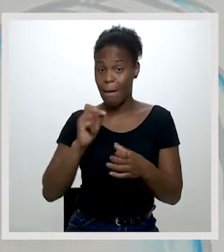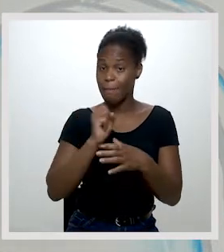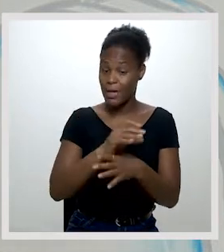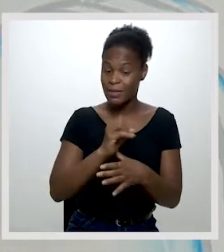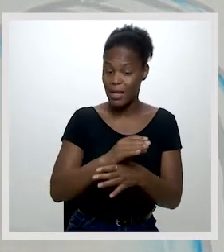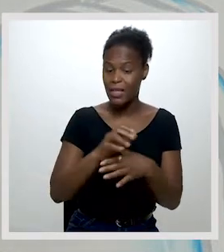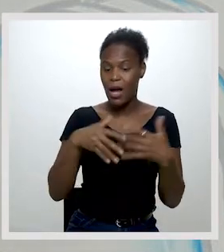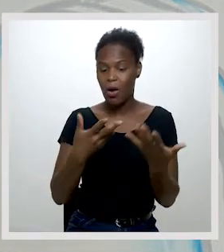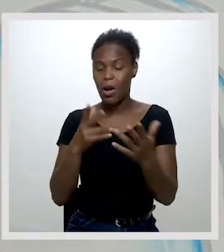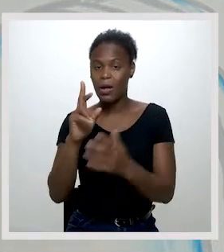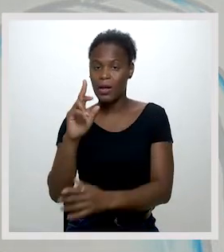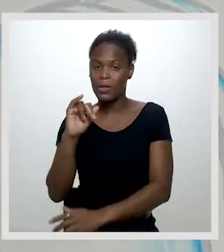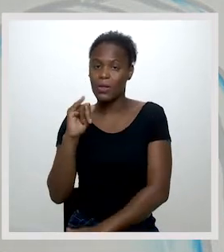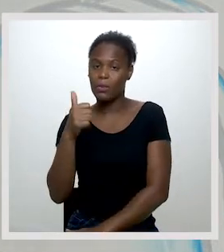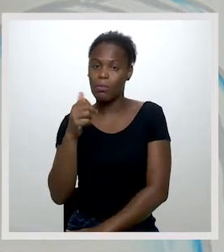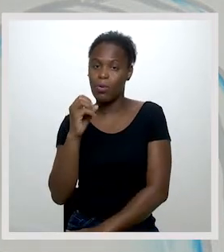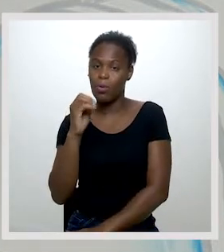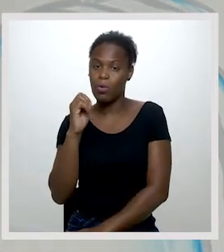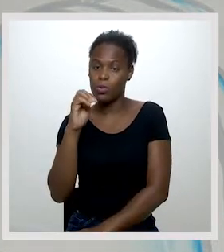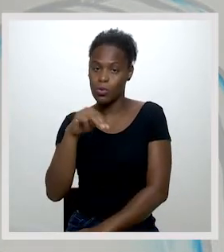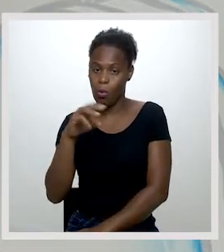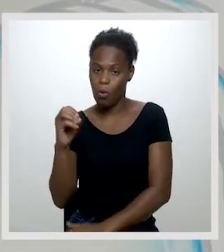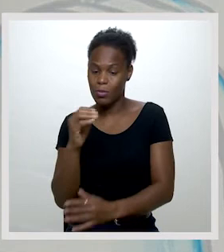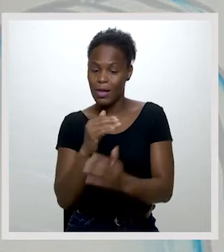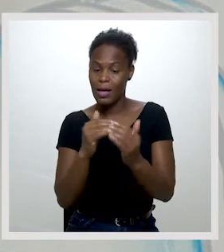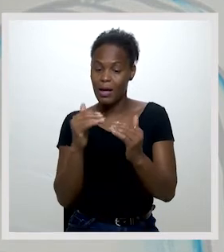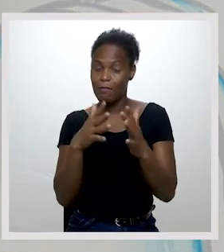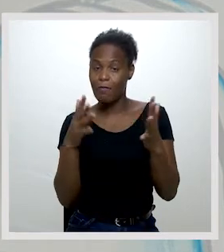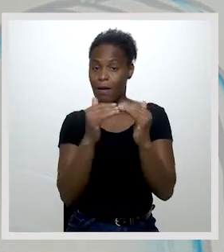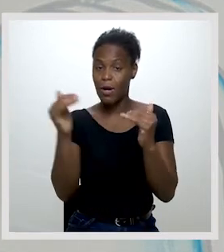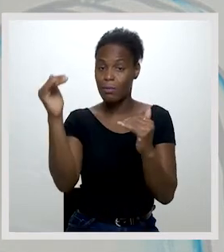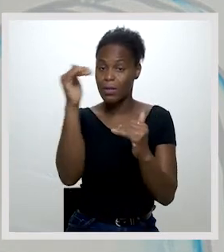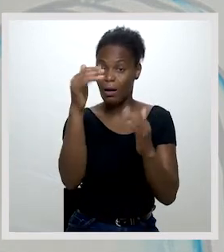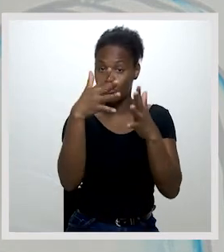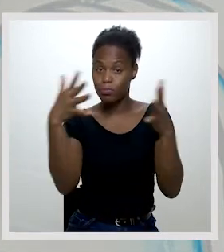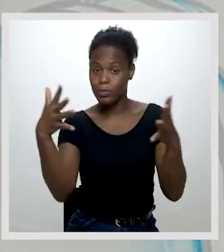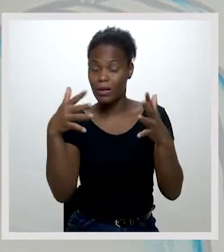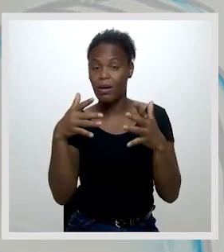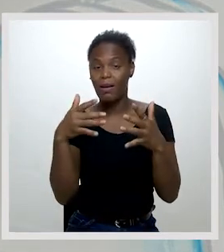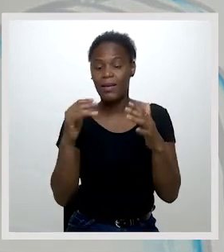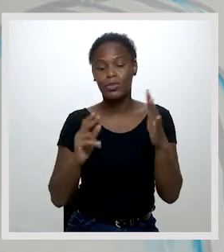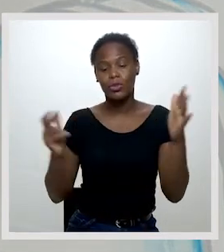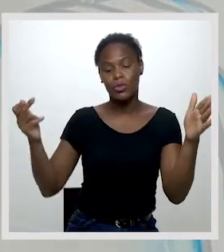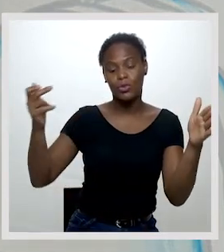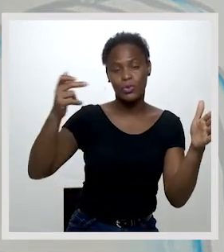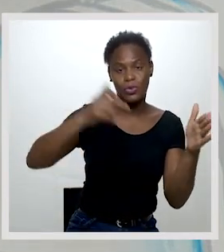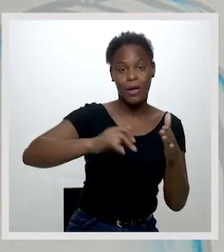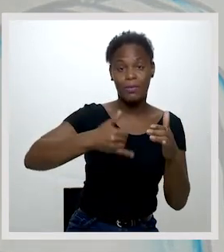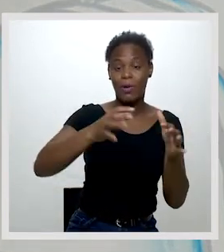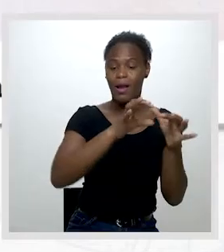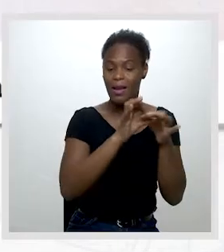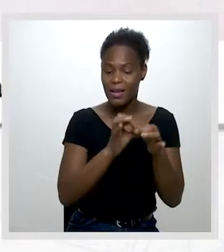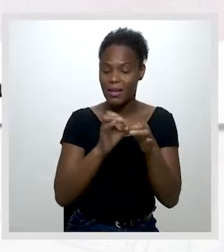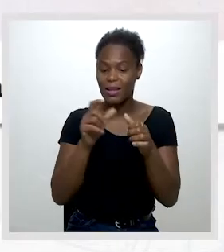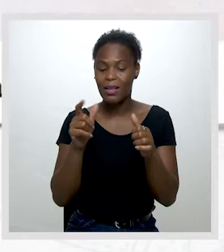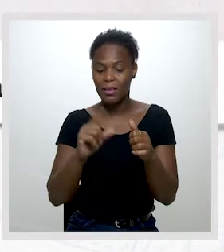o ribossoma, a subunidade superior, a subunidade maior do ribossoma, vai agora chegar e ligar-se aqui com a